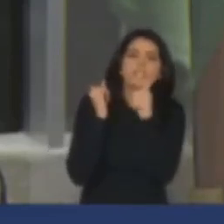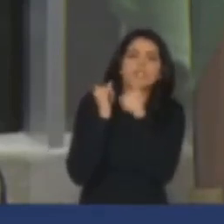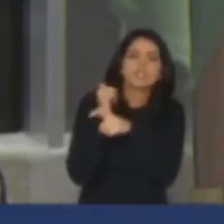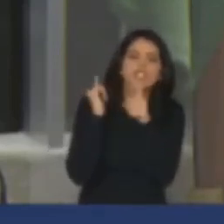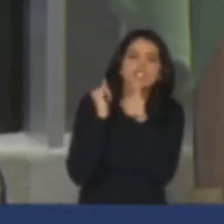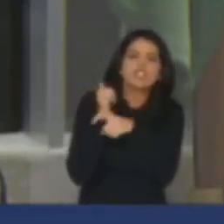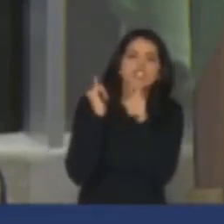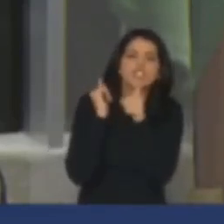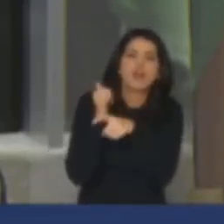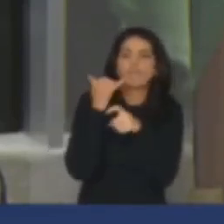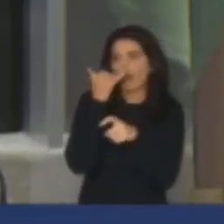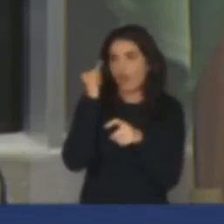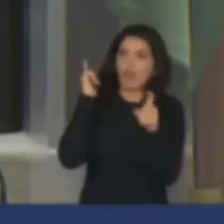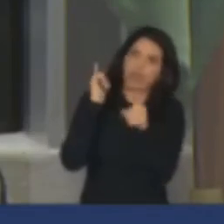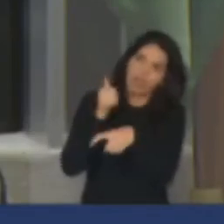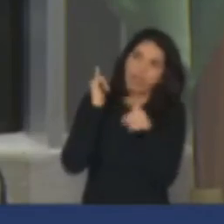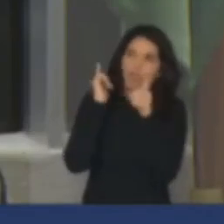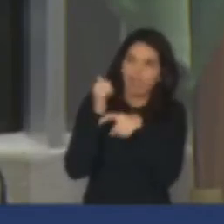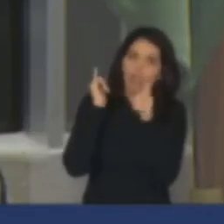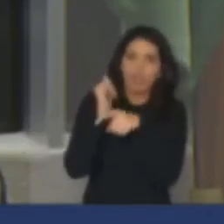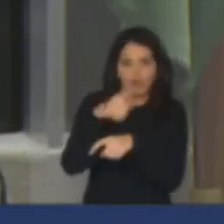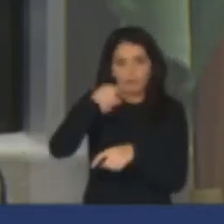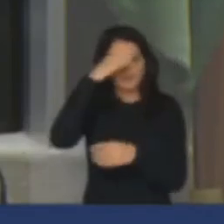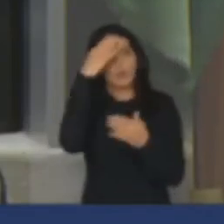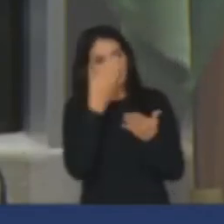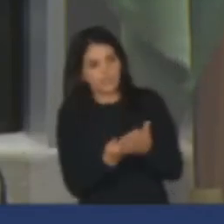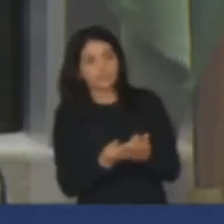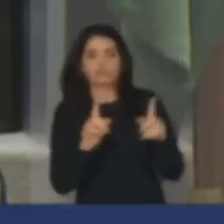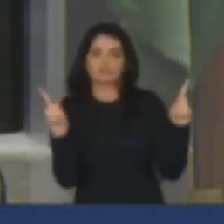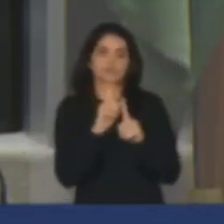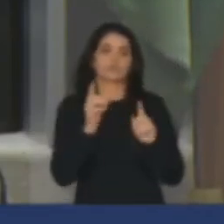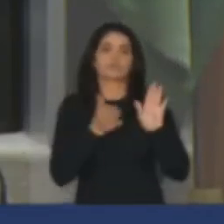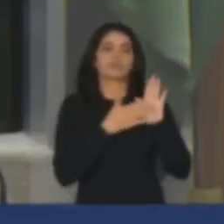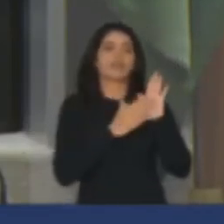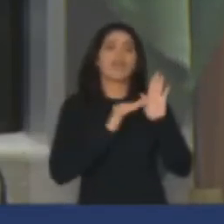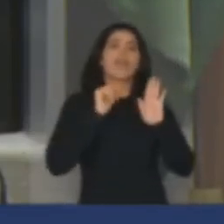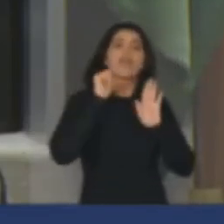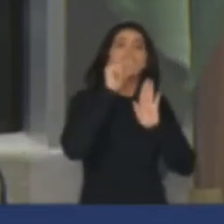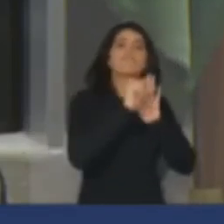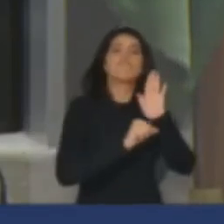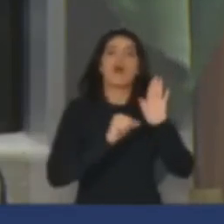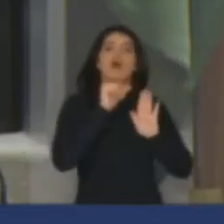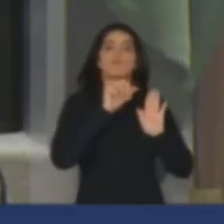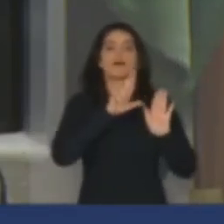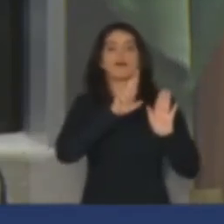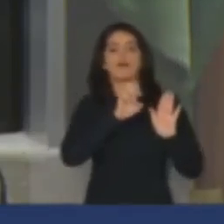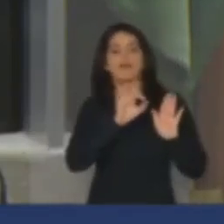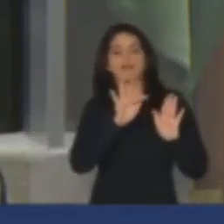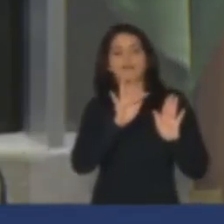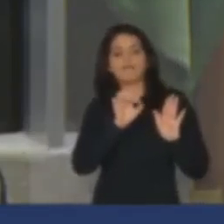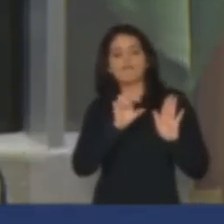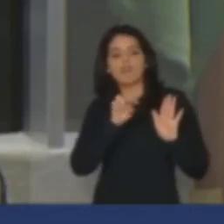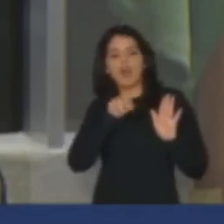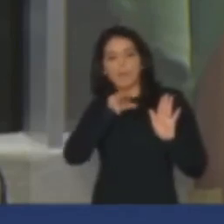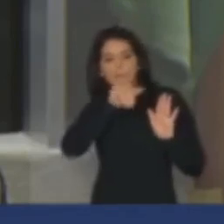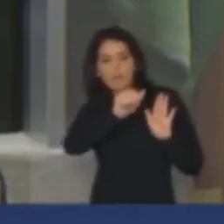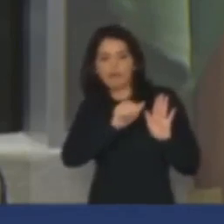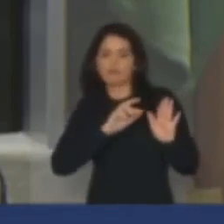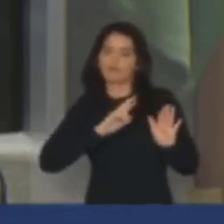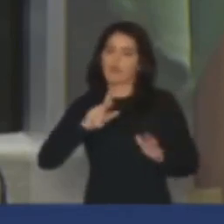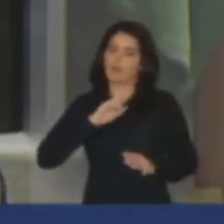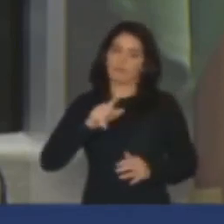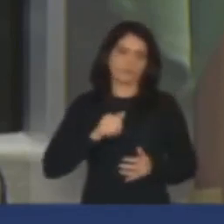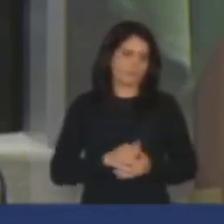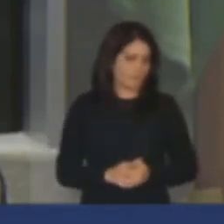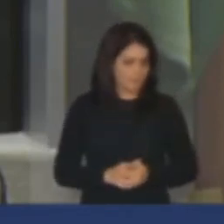que o governo dá a ela. Primeiro, porque não é uma reforma. Deputado Rui Falcão faz parte comigo da comissão que